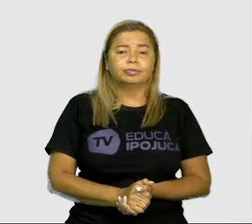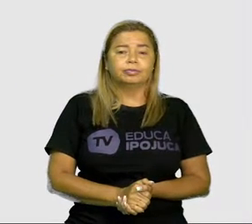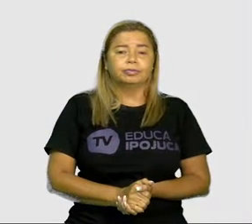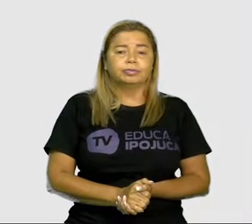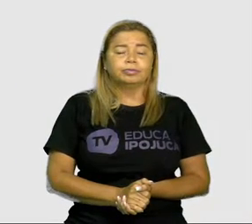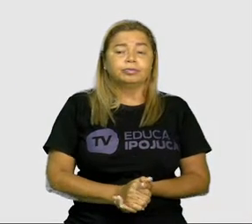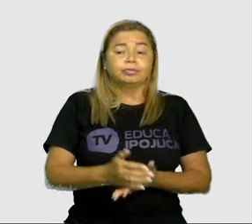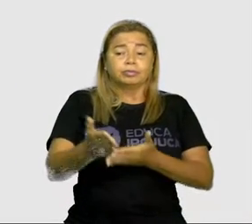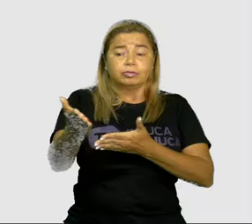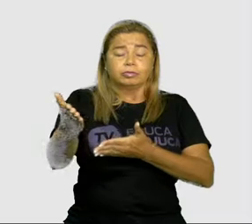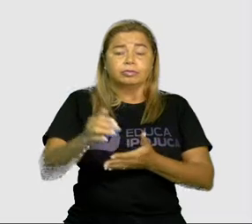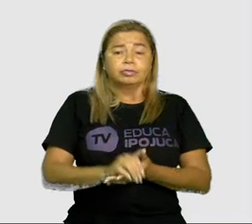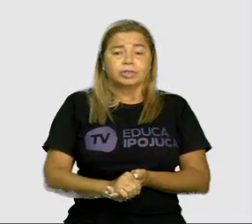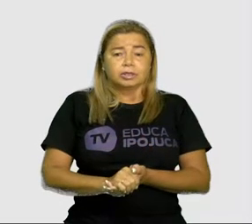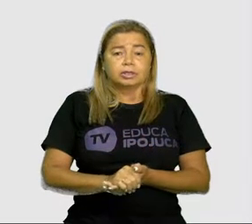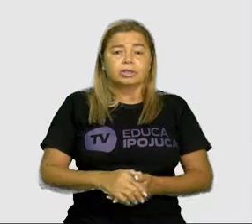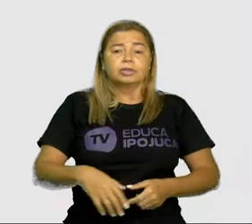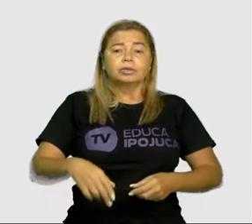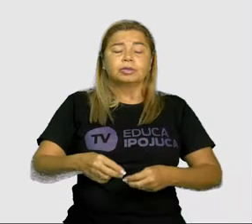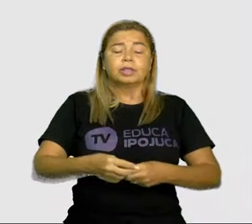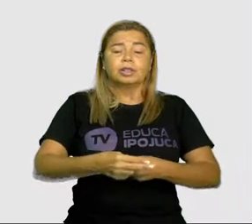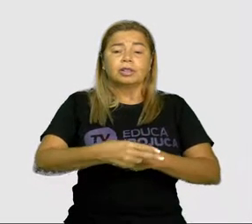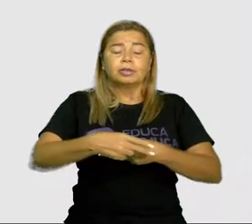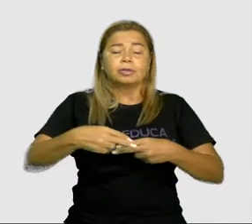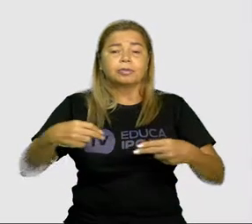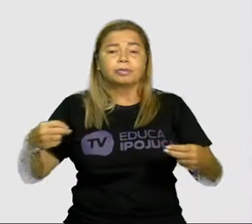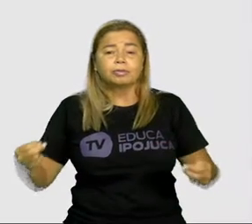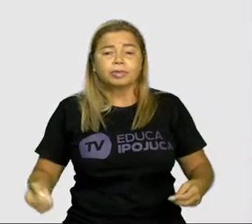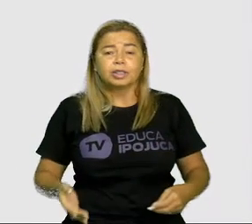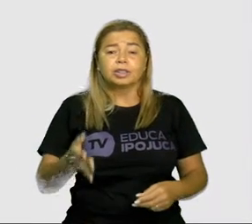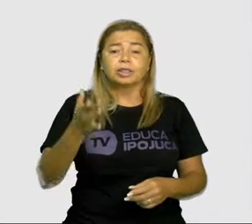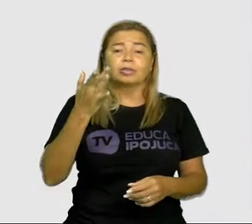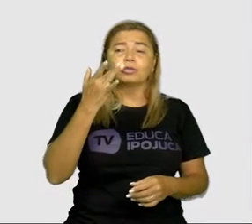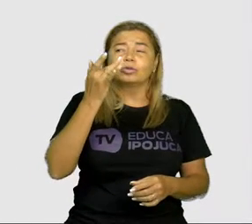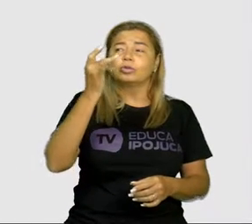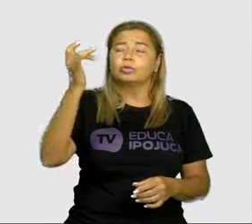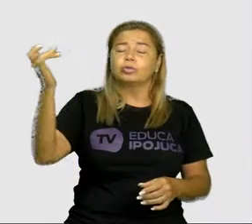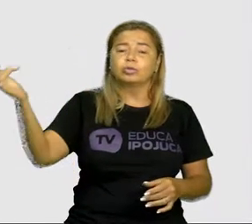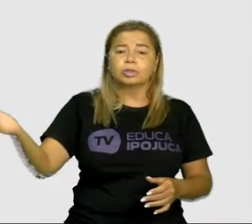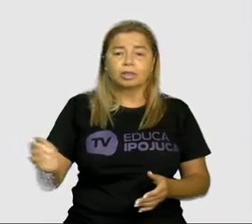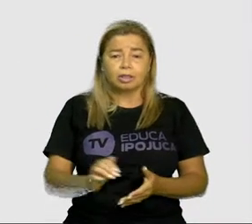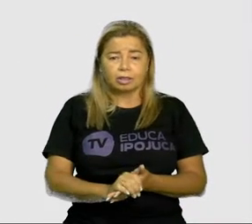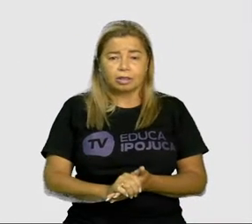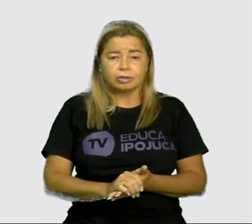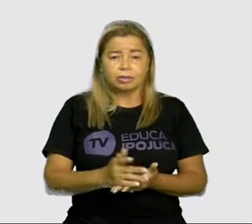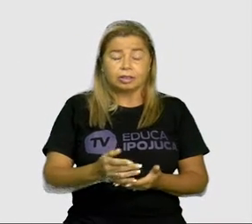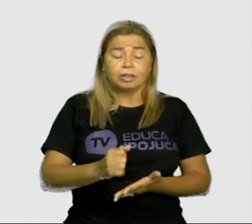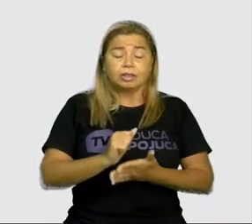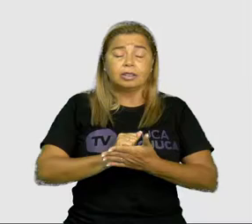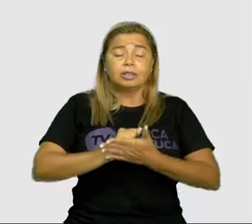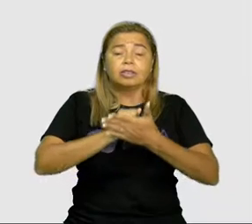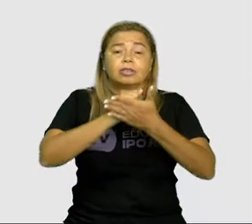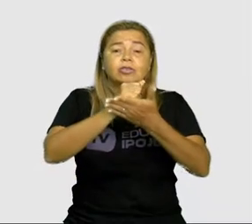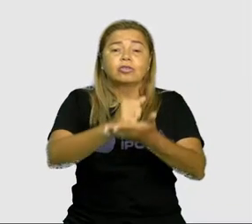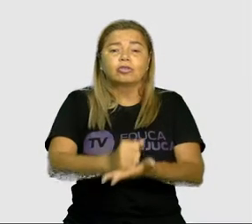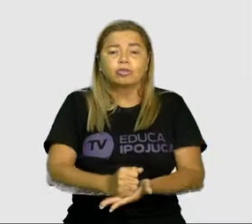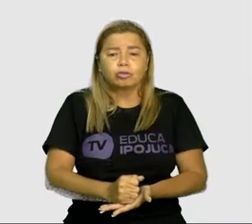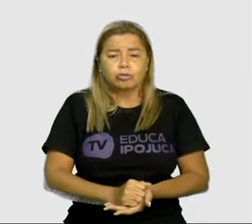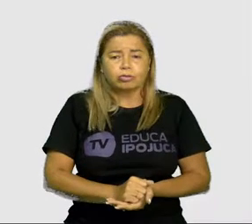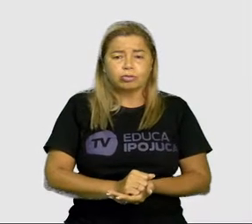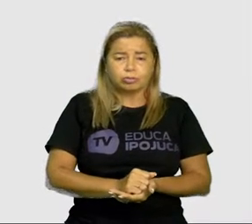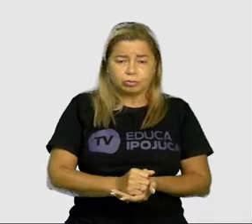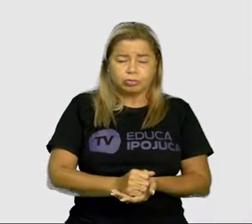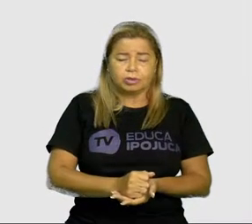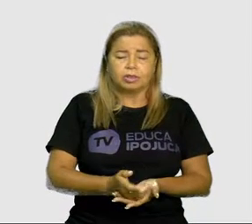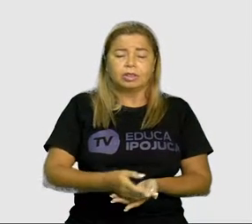Esse aqui é um material dourado, ele facilita, ele é um material pedagógico que facilita